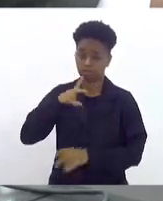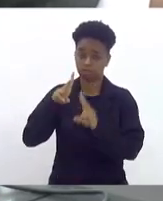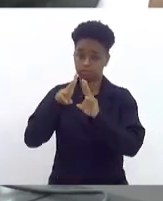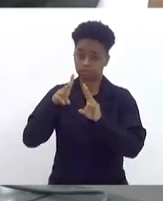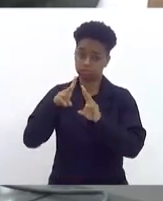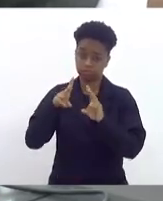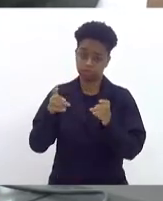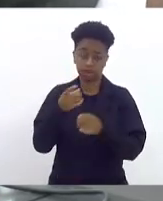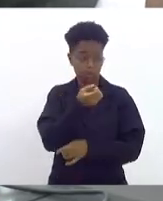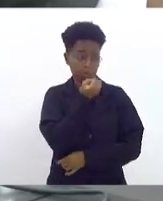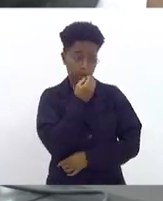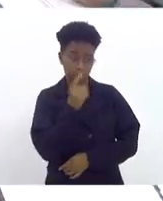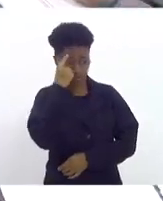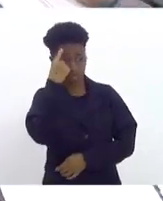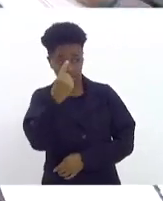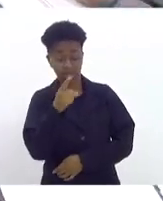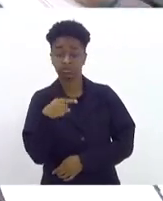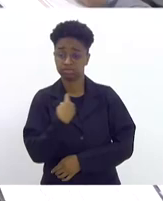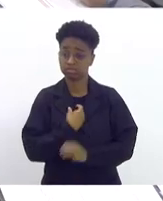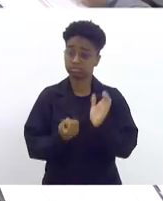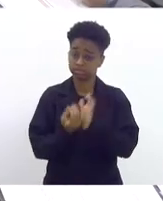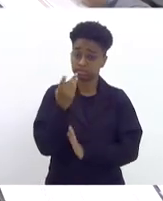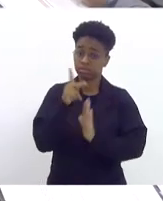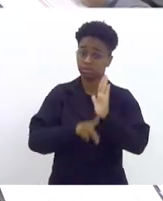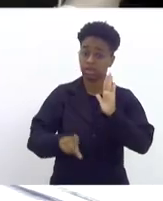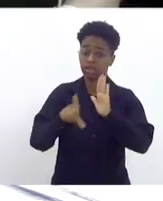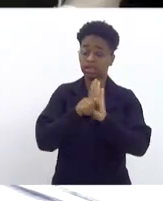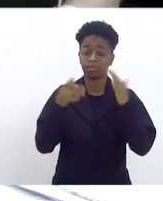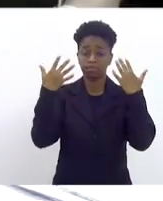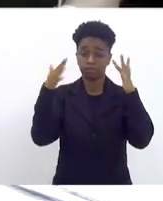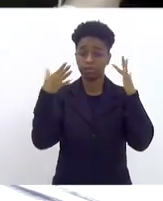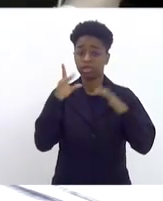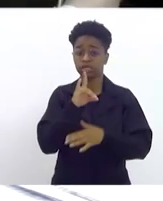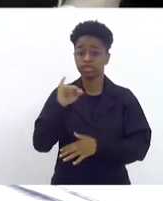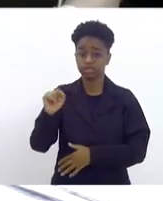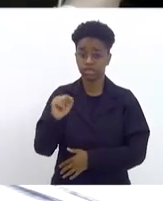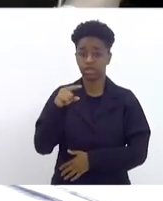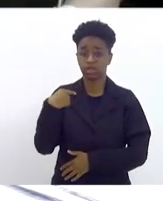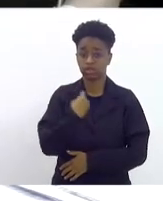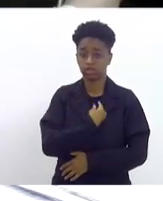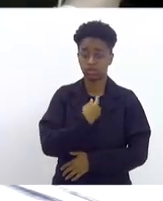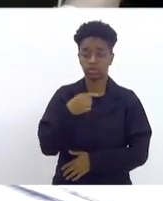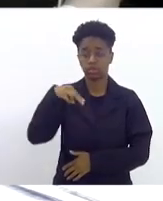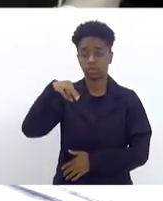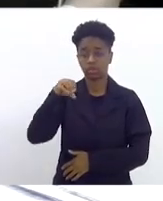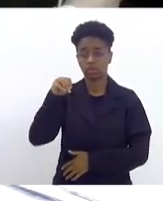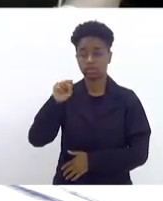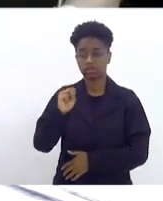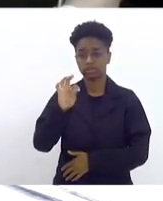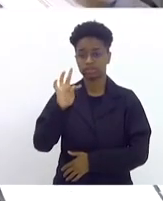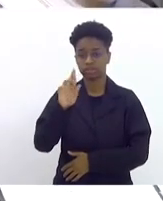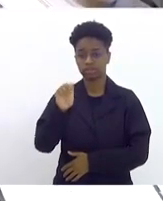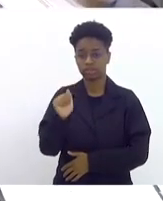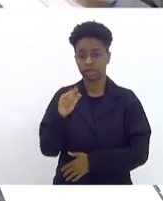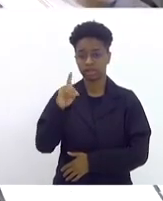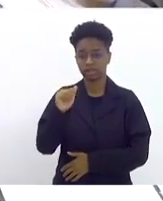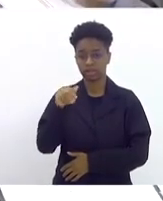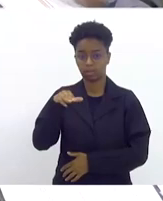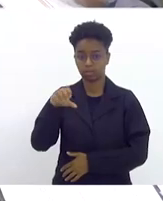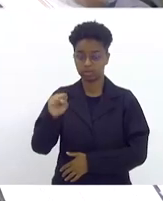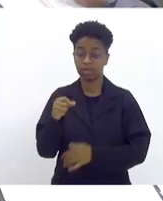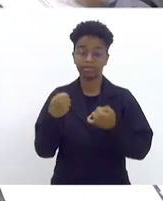presente que a gente faça um projeto de ler para comemorar o Dia de Nostradamus pode ser o tem que saber qual é a cor que a gente vai usar